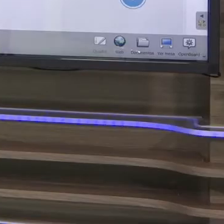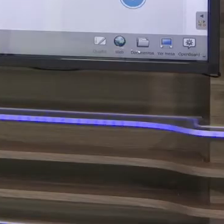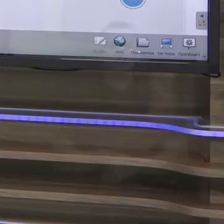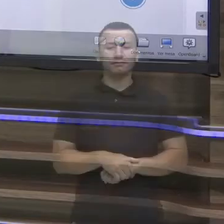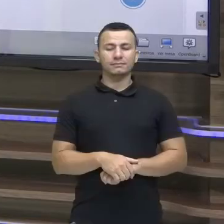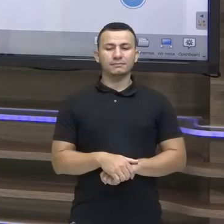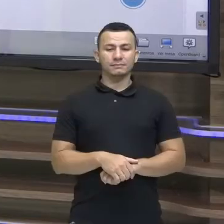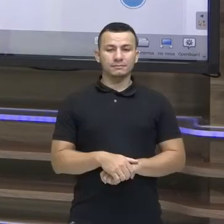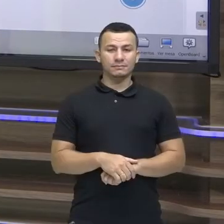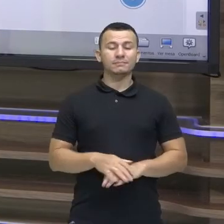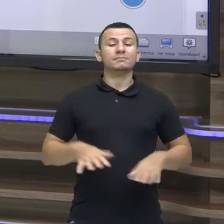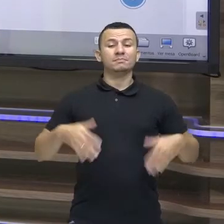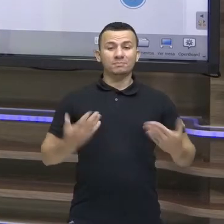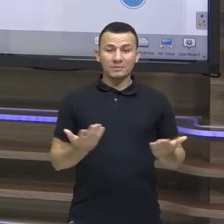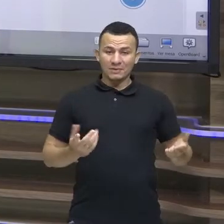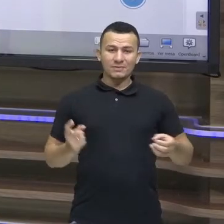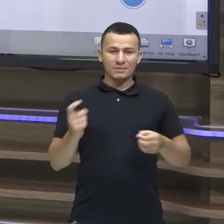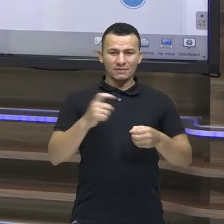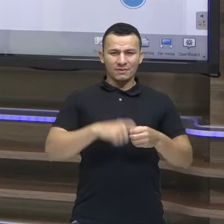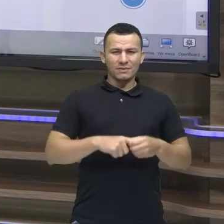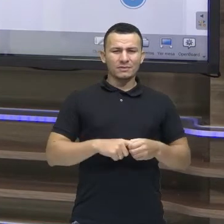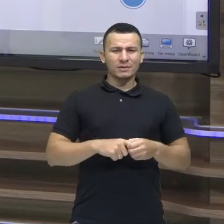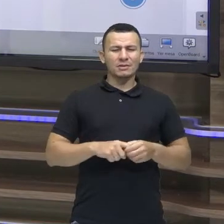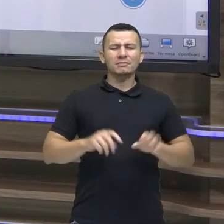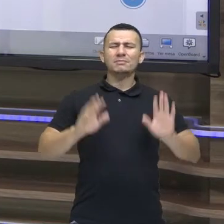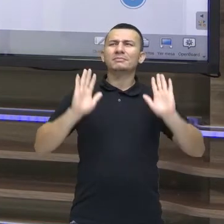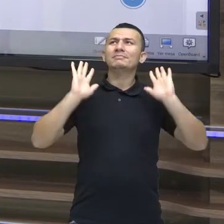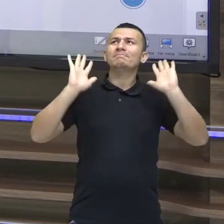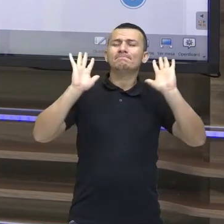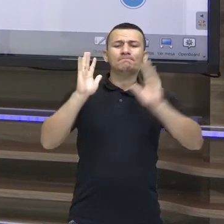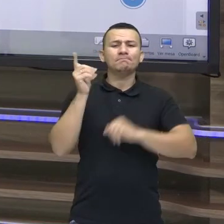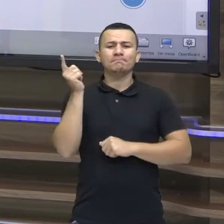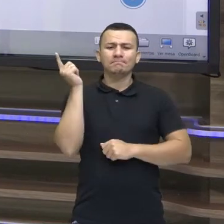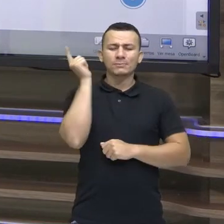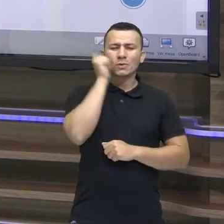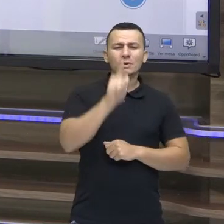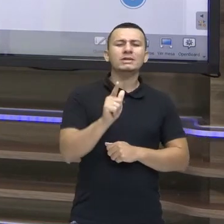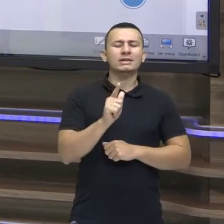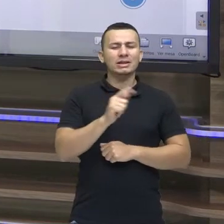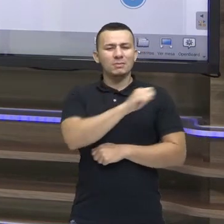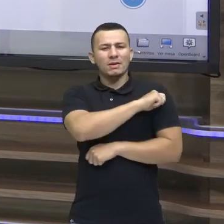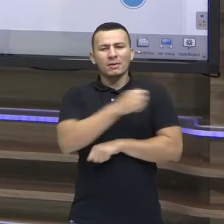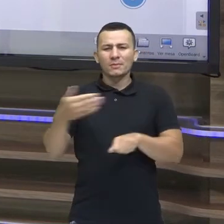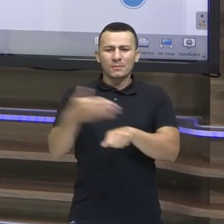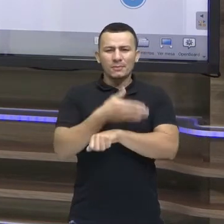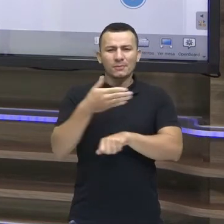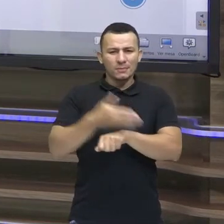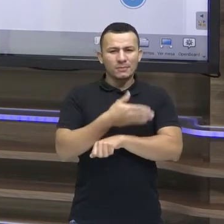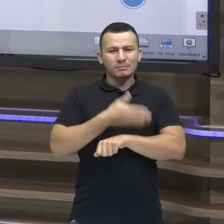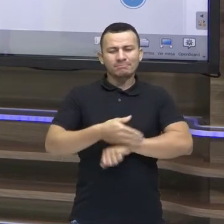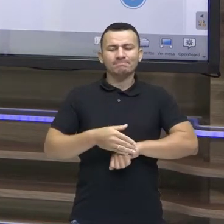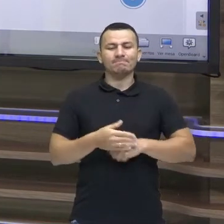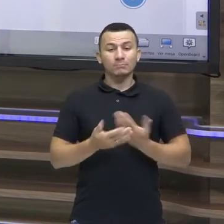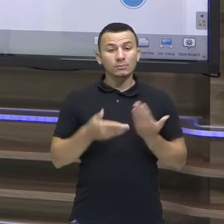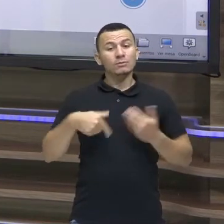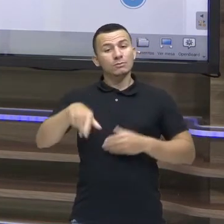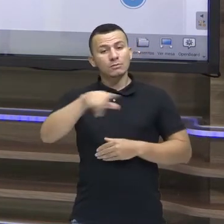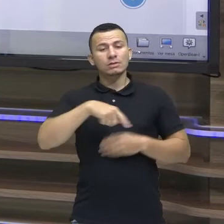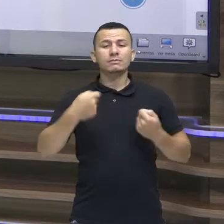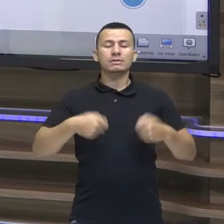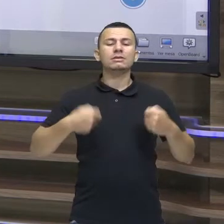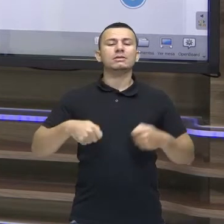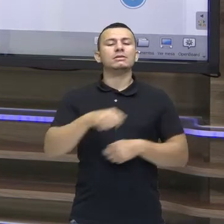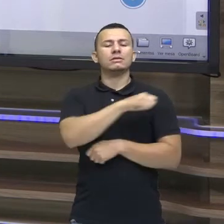Olha aí, gente, já de volta. E glória a Deus que nós temos participantes. Isso mesmo. Você deve